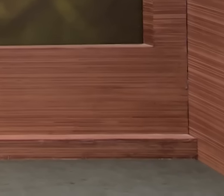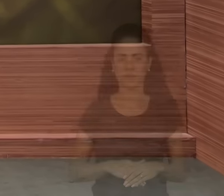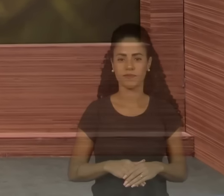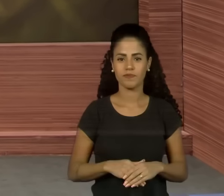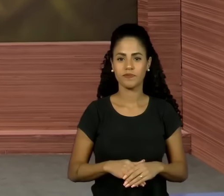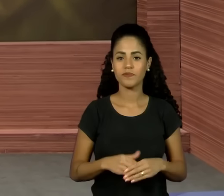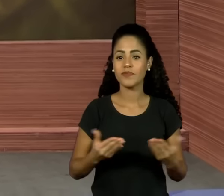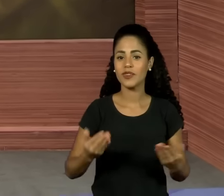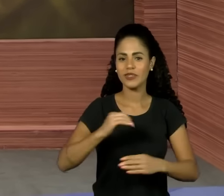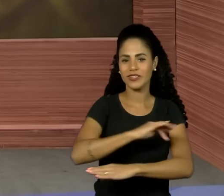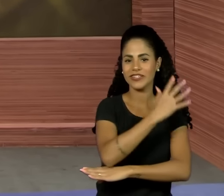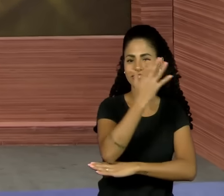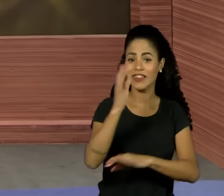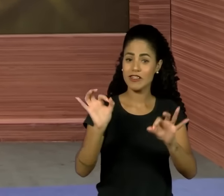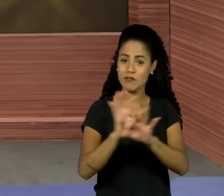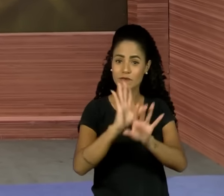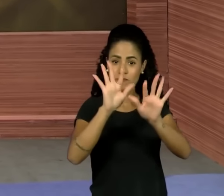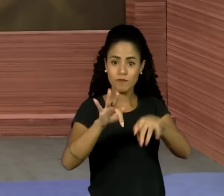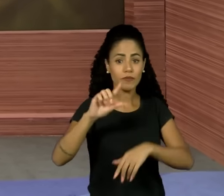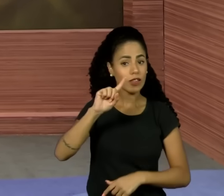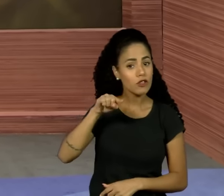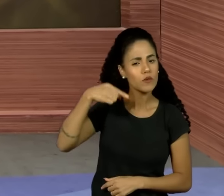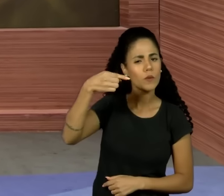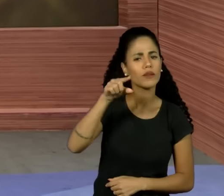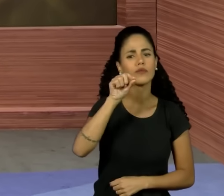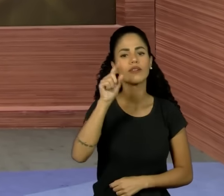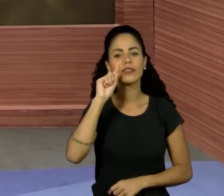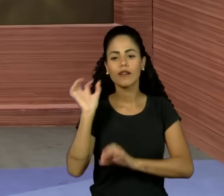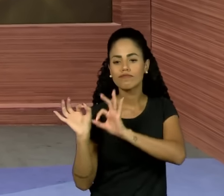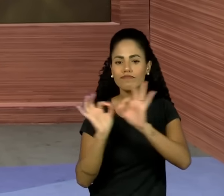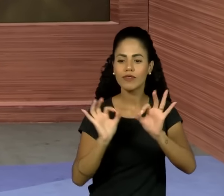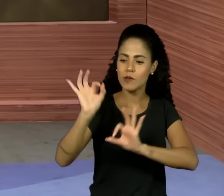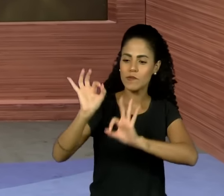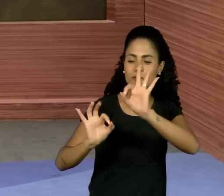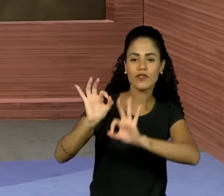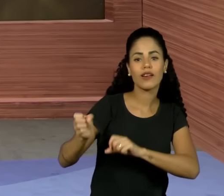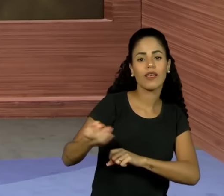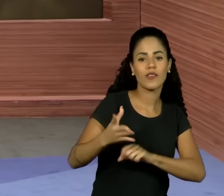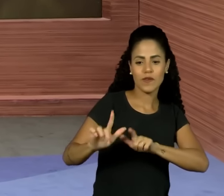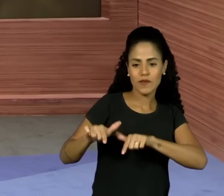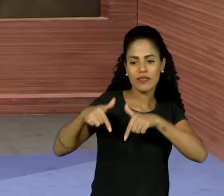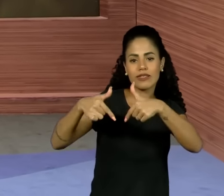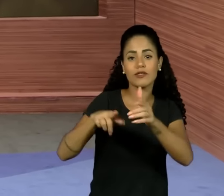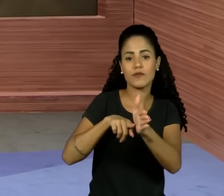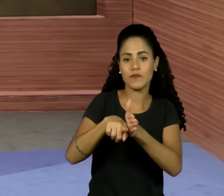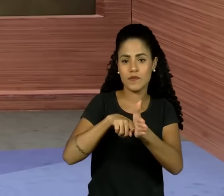Por hoje é só. No próximo Repórter Eco, você acompanha novos projetos, ações e